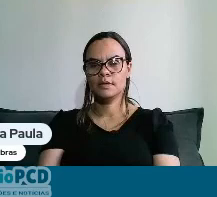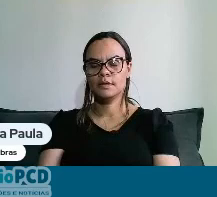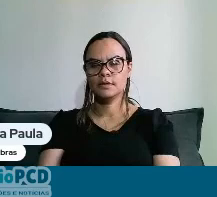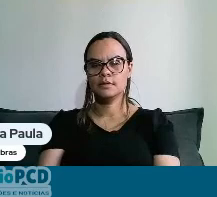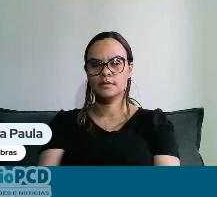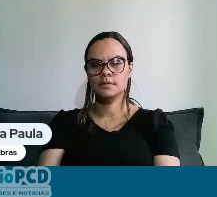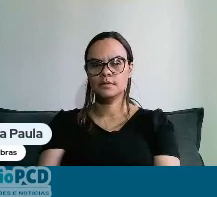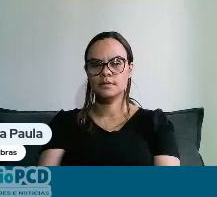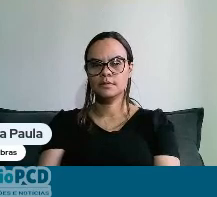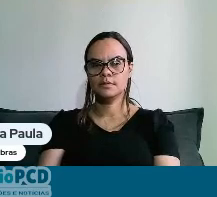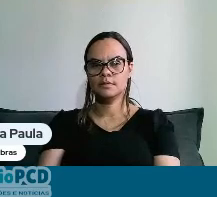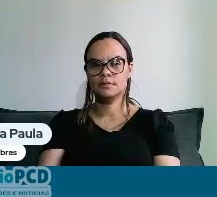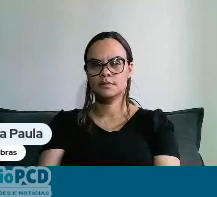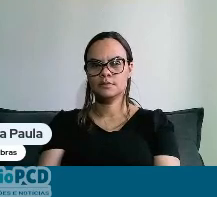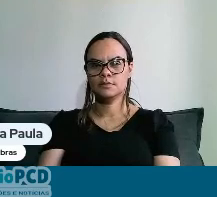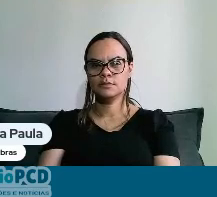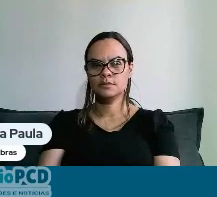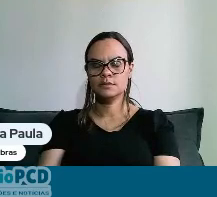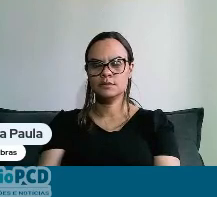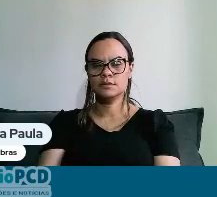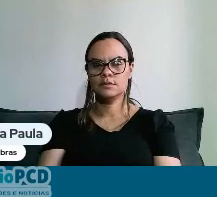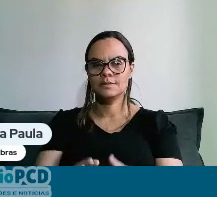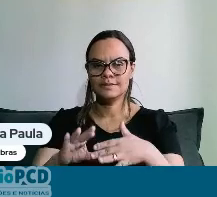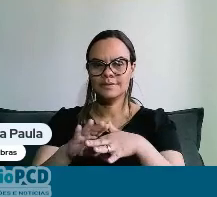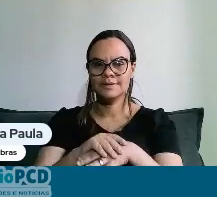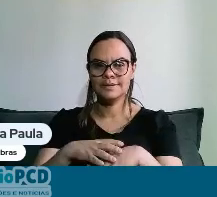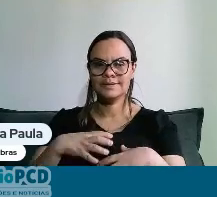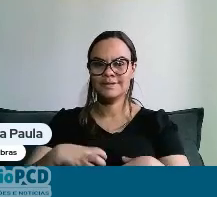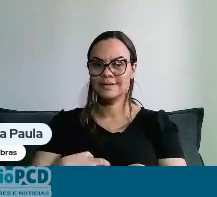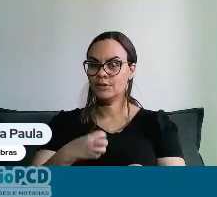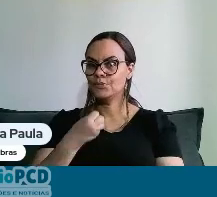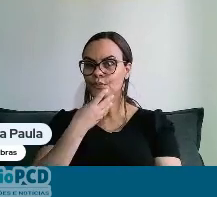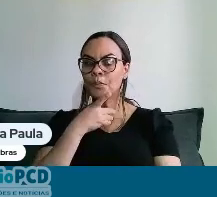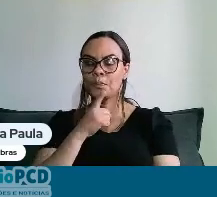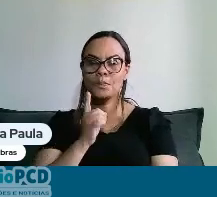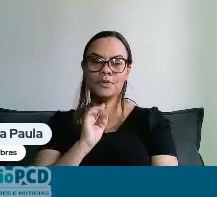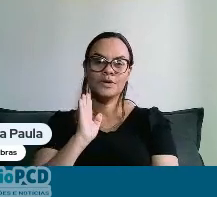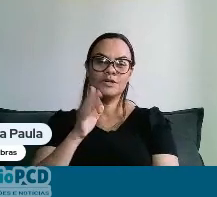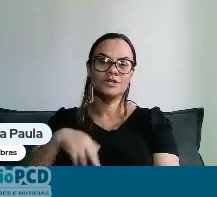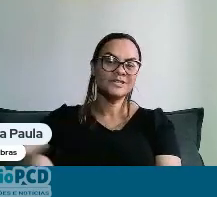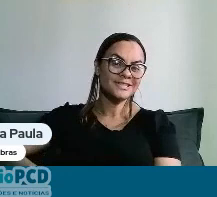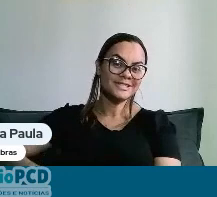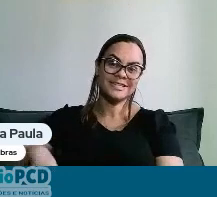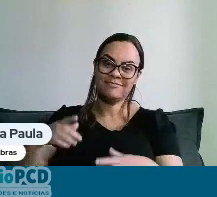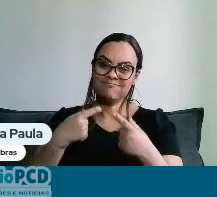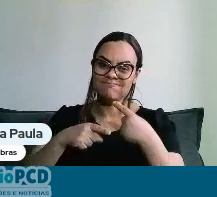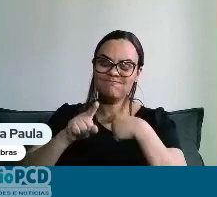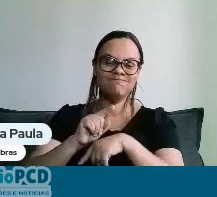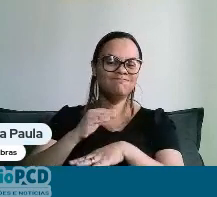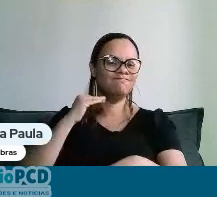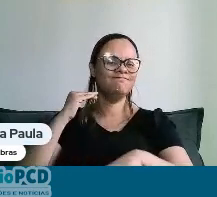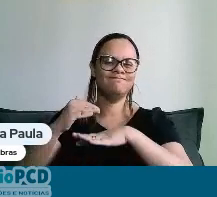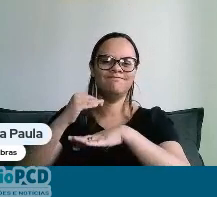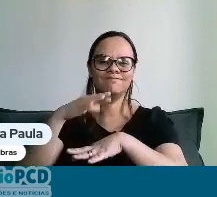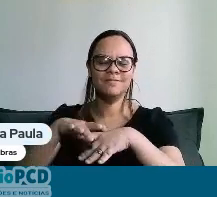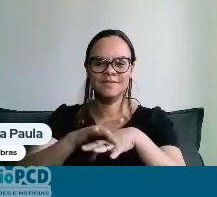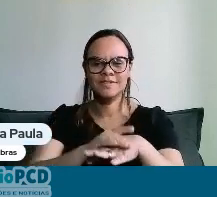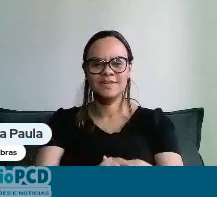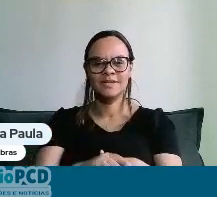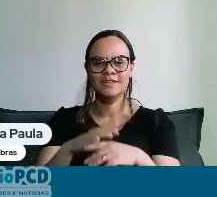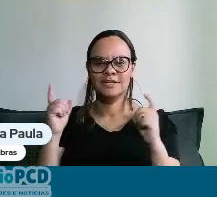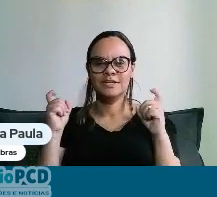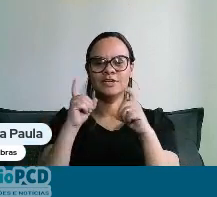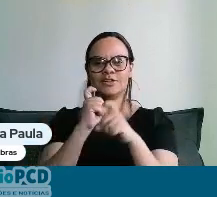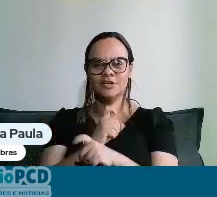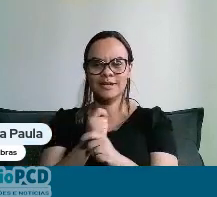aqui que é que quando ela começa a apresentar sintomas, em geral, não é bom porque já está numa fase mais avançada da doença e se torna mais difícil o